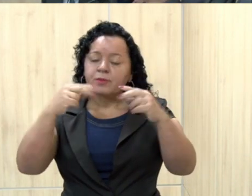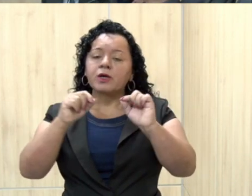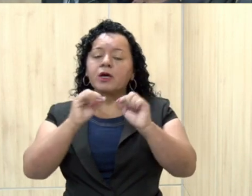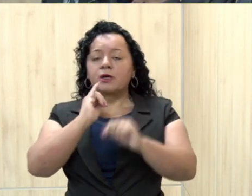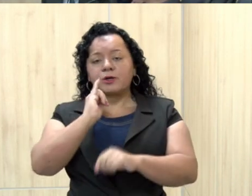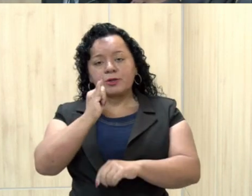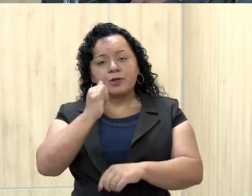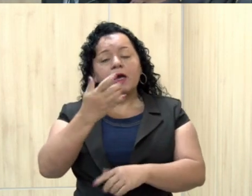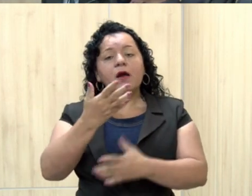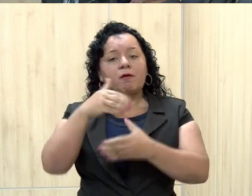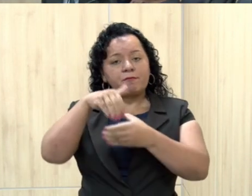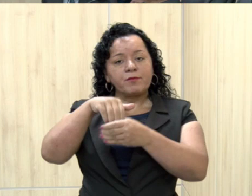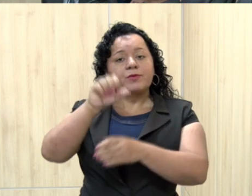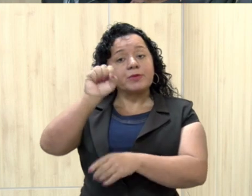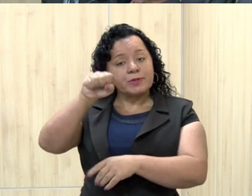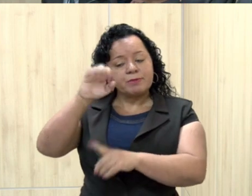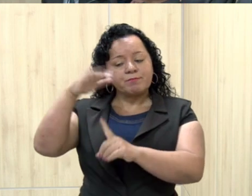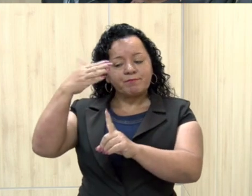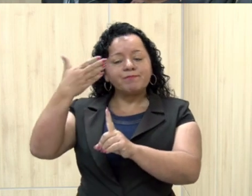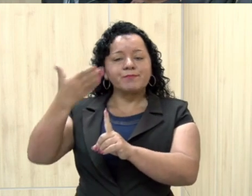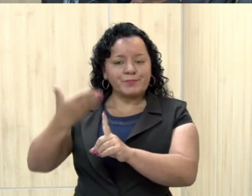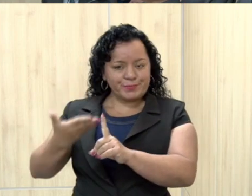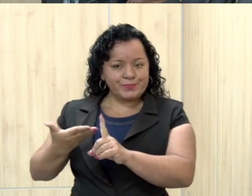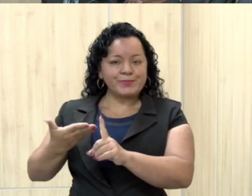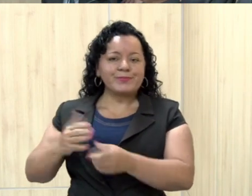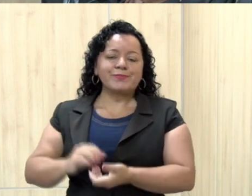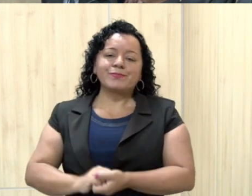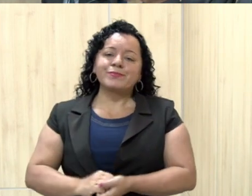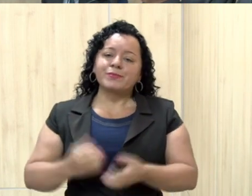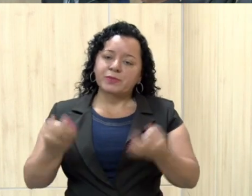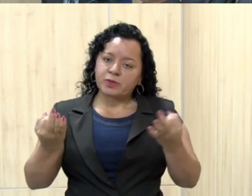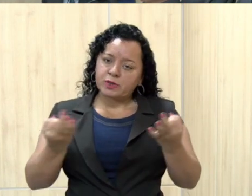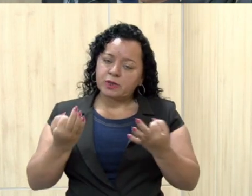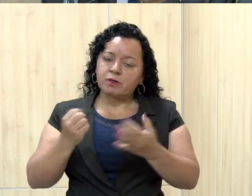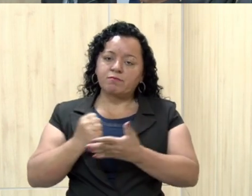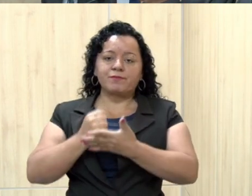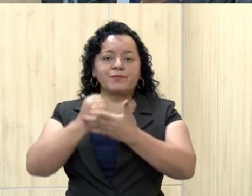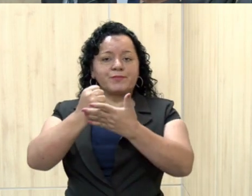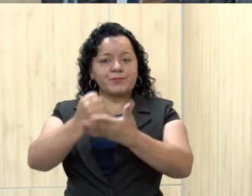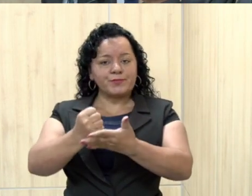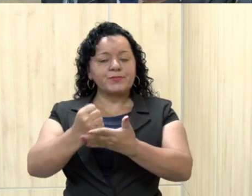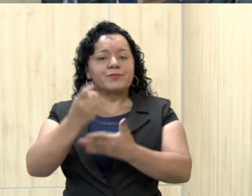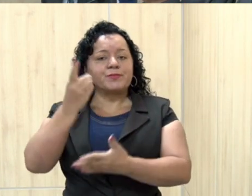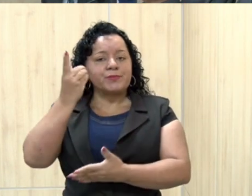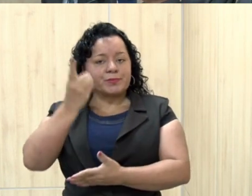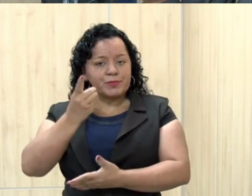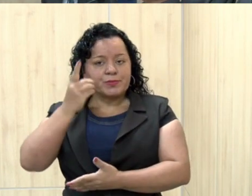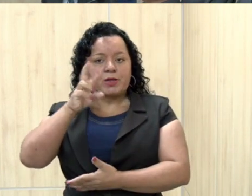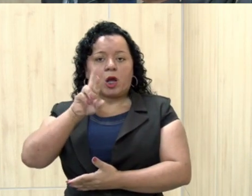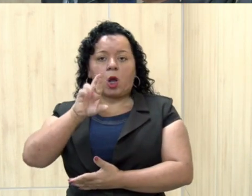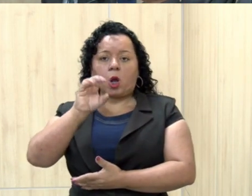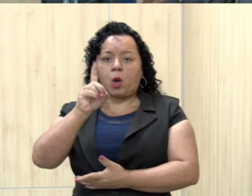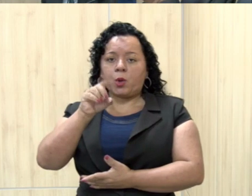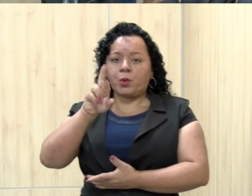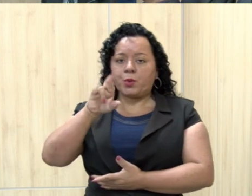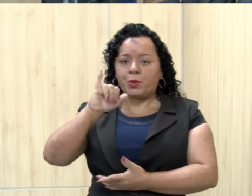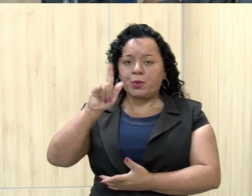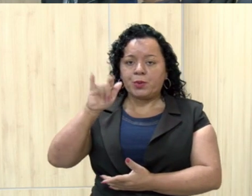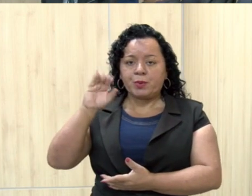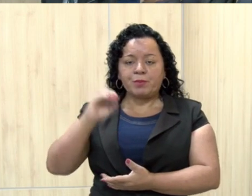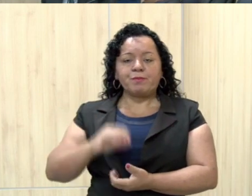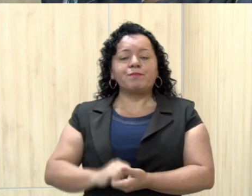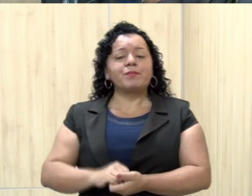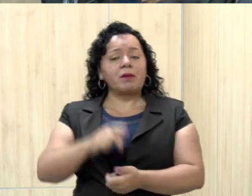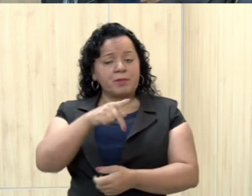pela devido a homenagem excelente contribuição Deputado Rodrigo a presença também acompanha o voto do